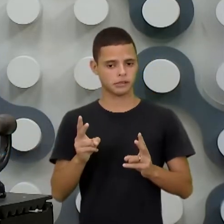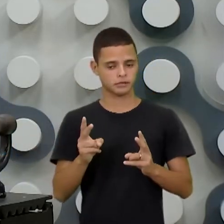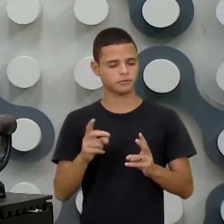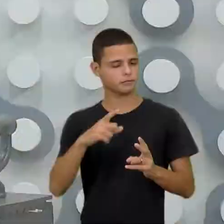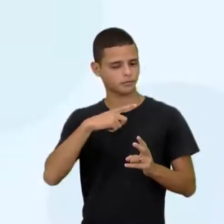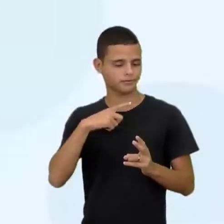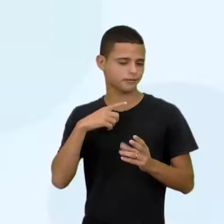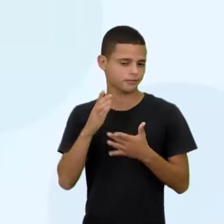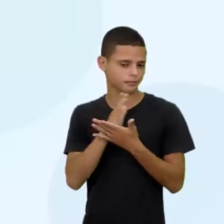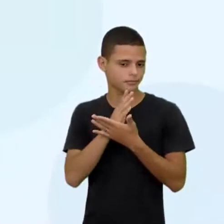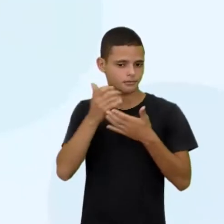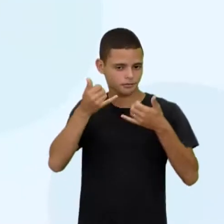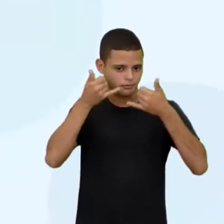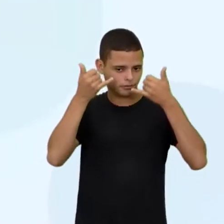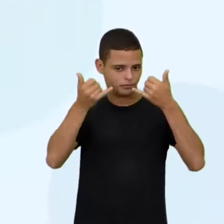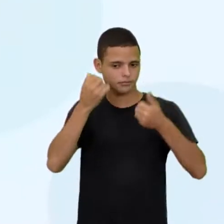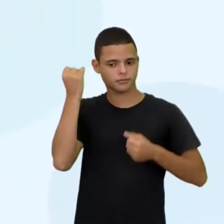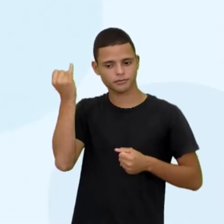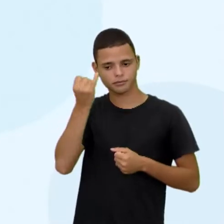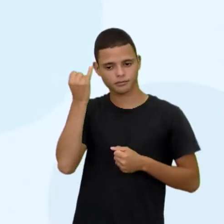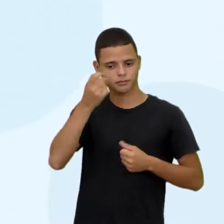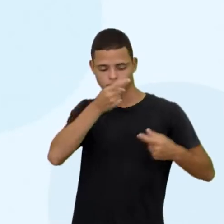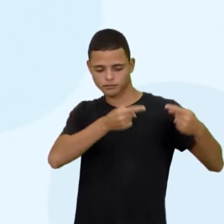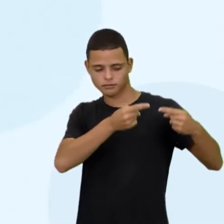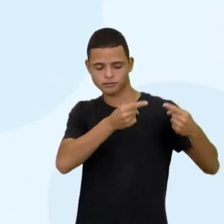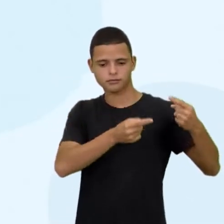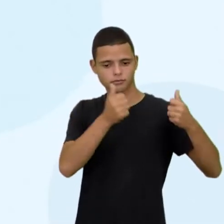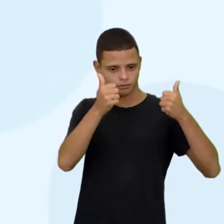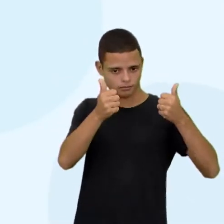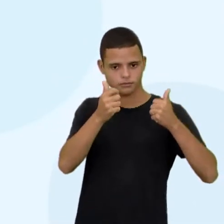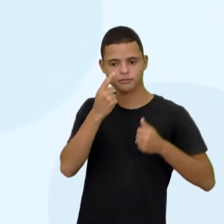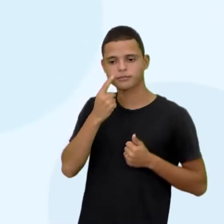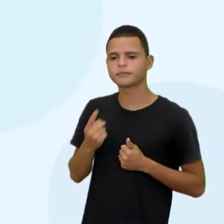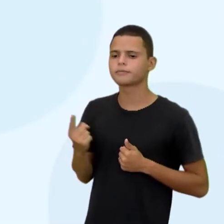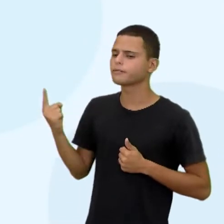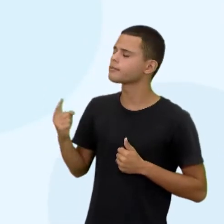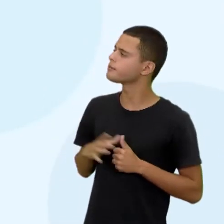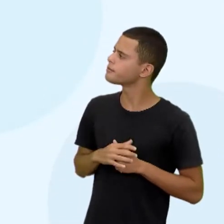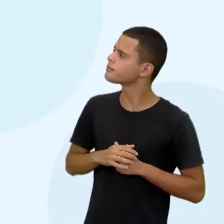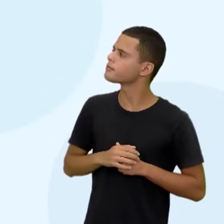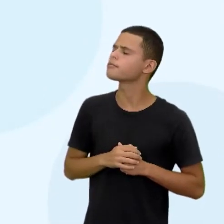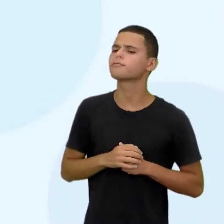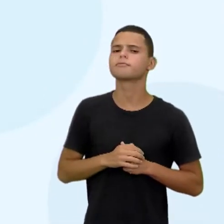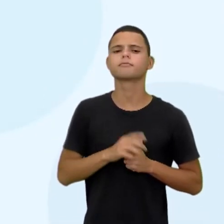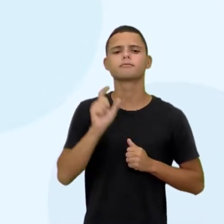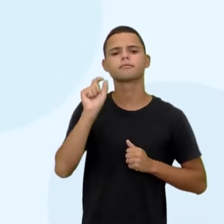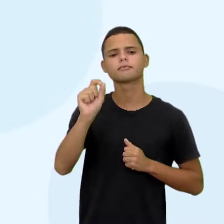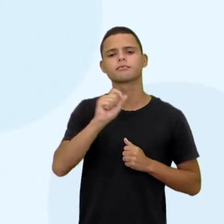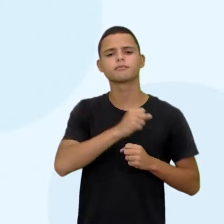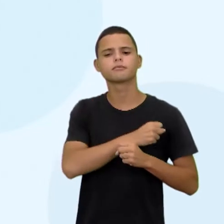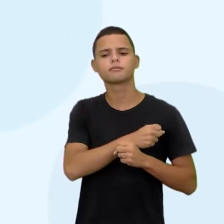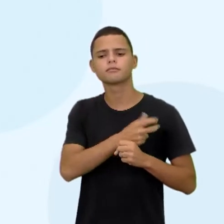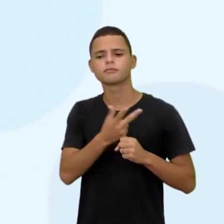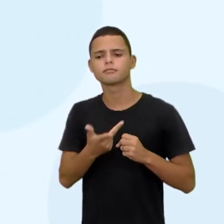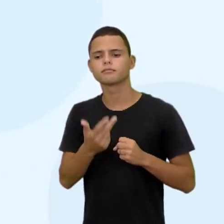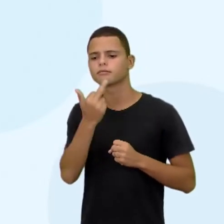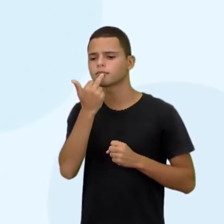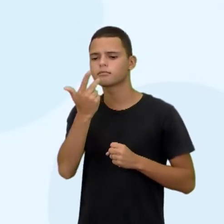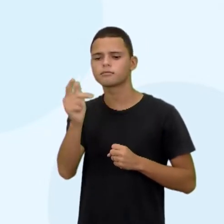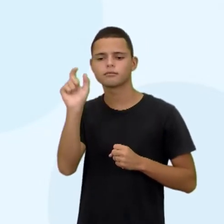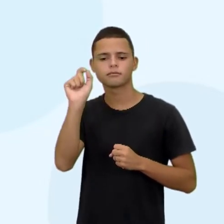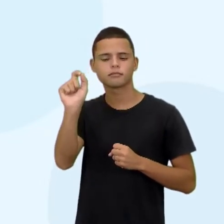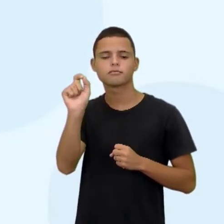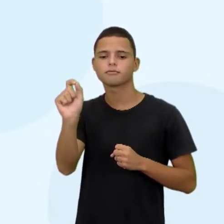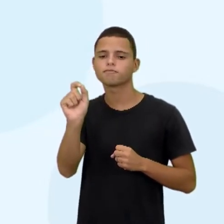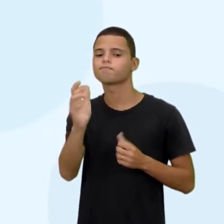mais algumas outras informações que vamos discutir, tá bom? Então, conceituando, o que são as variedades linguísticas, né? Então, elas são